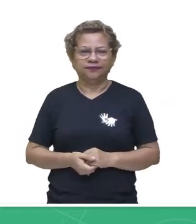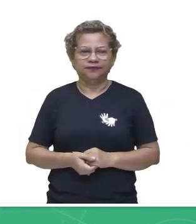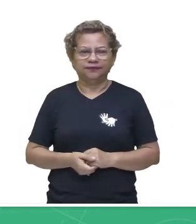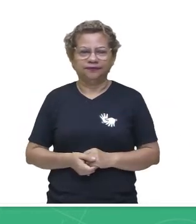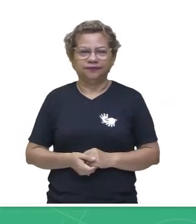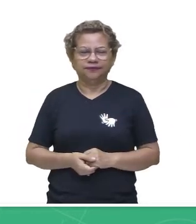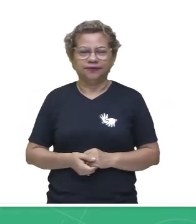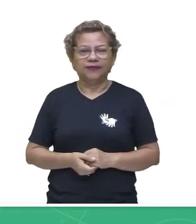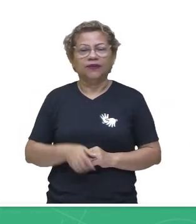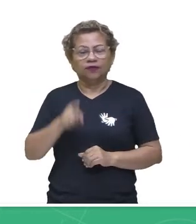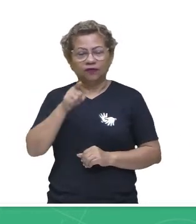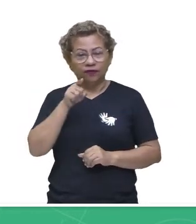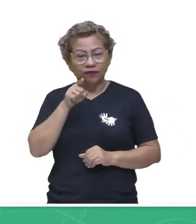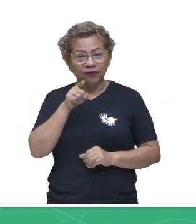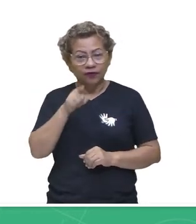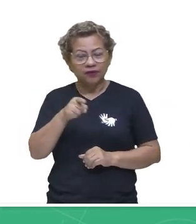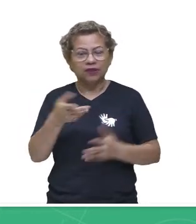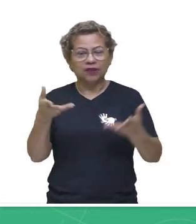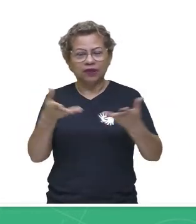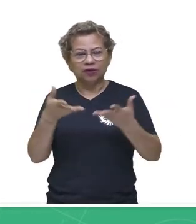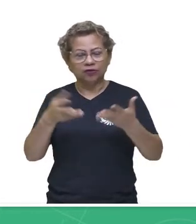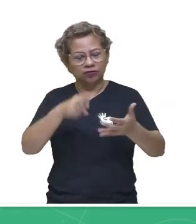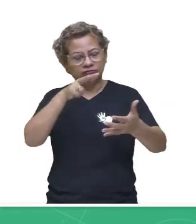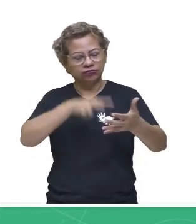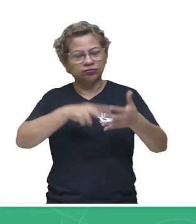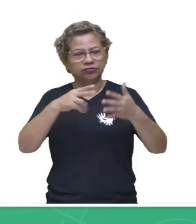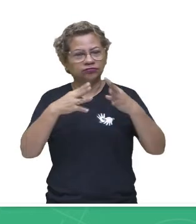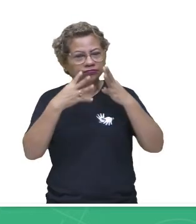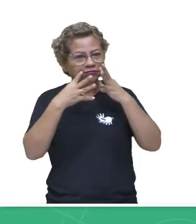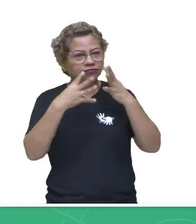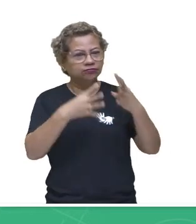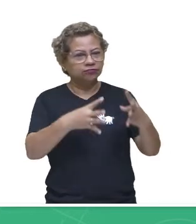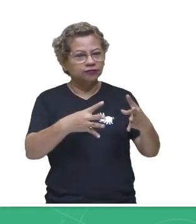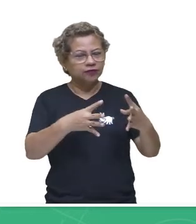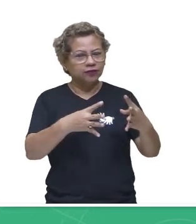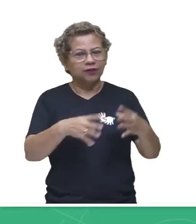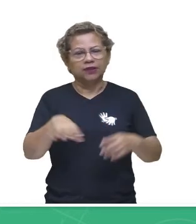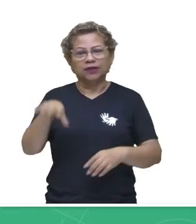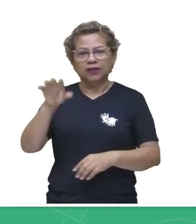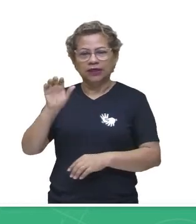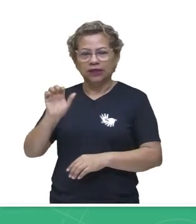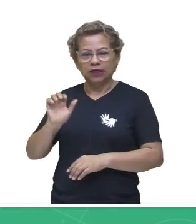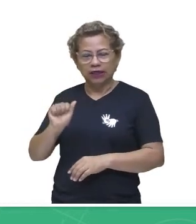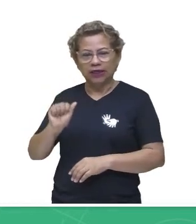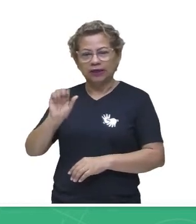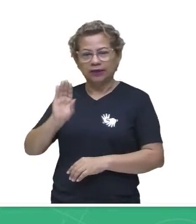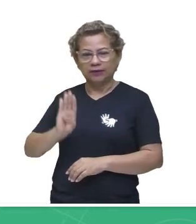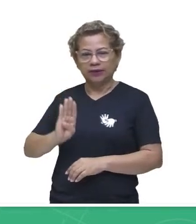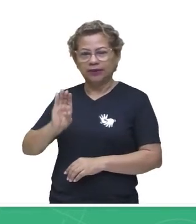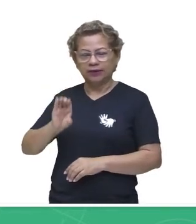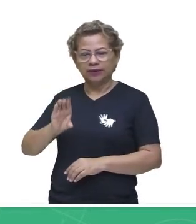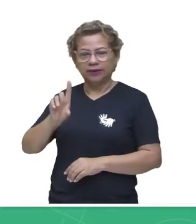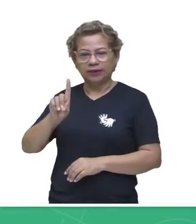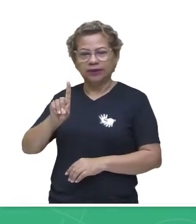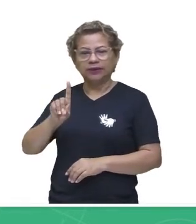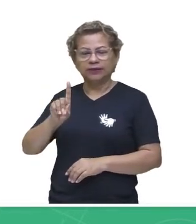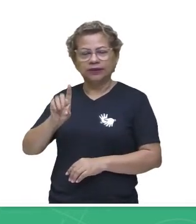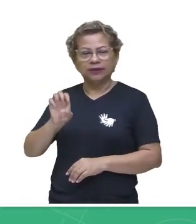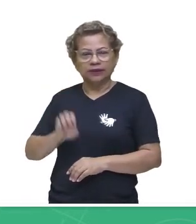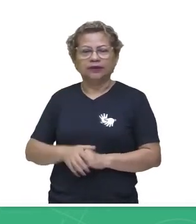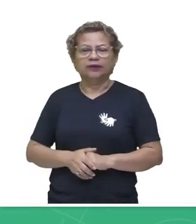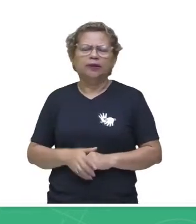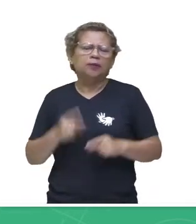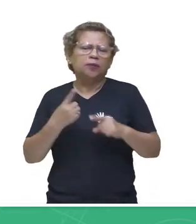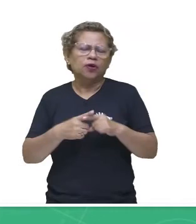reflexão. Qual é a reflexão? Uma guerra, gente, ela não acontece de uma hora para outra. Ela vai acontecer por